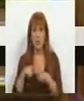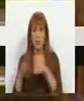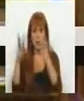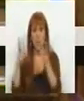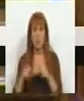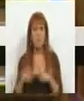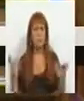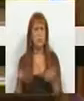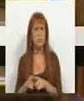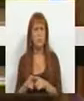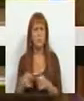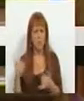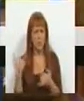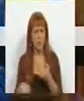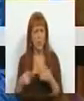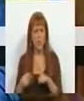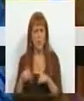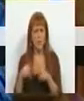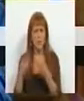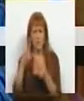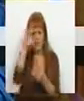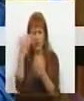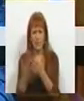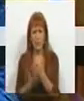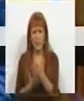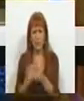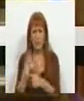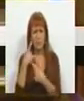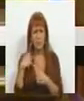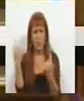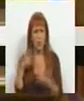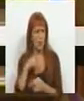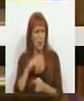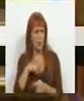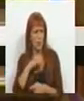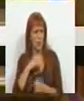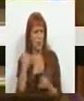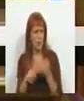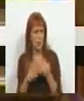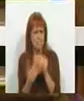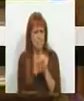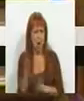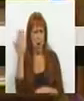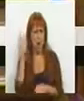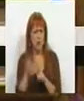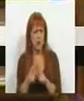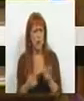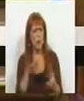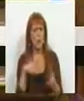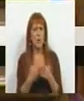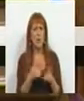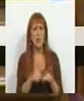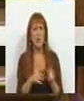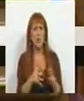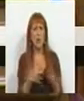política orçamental arriscada, presente neste Orçamento de Estado, expõe Portugal a um prémio de risco maior que retira fogo